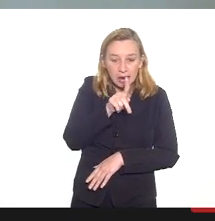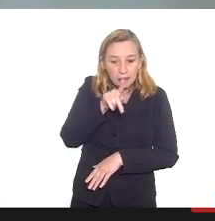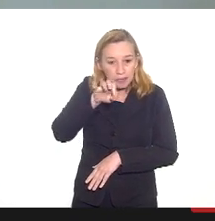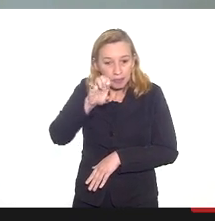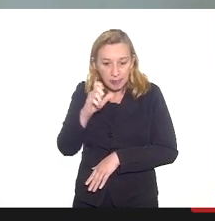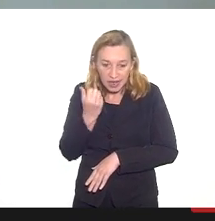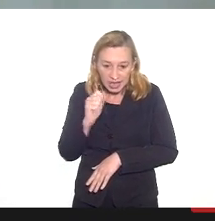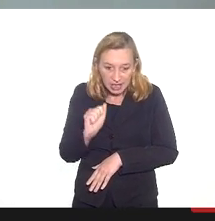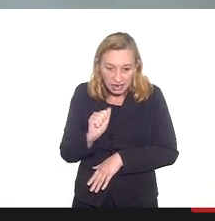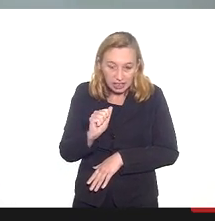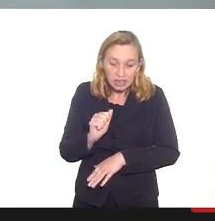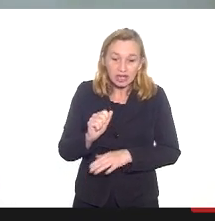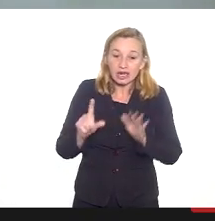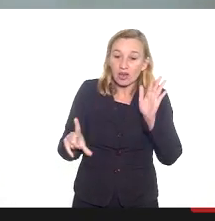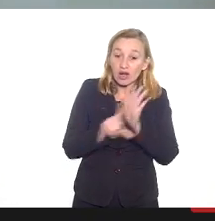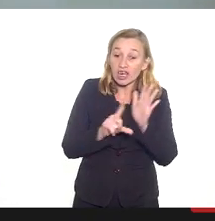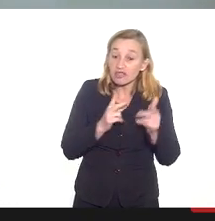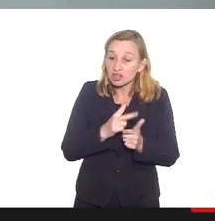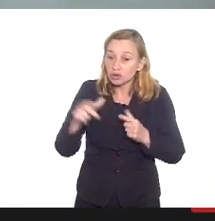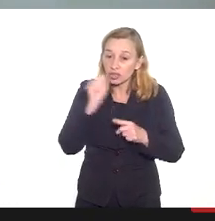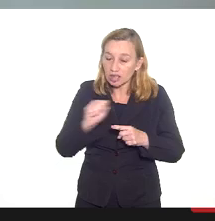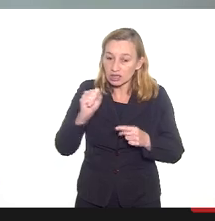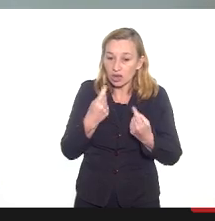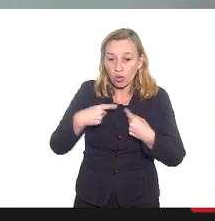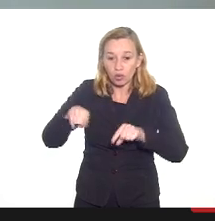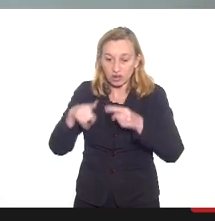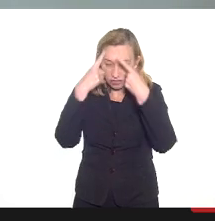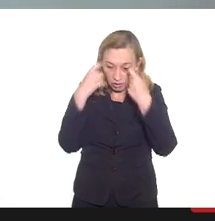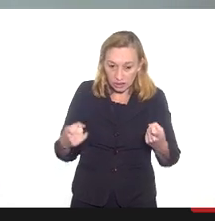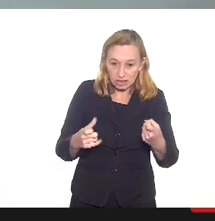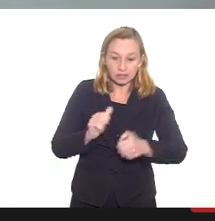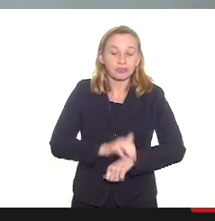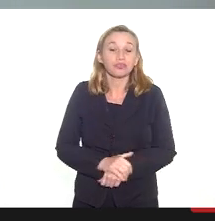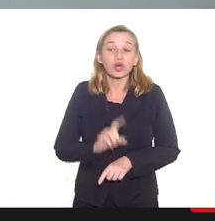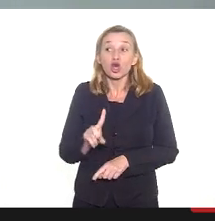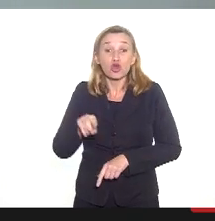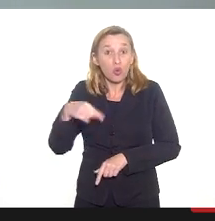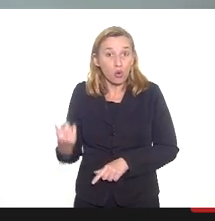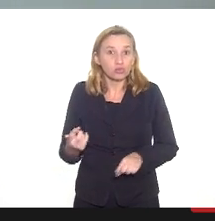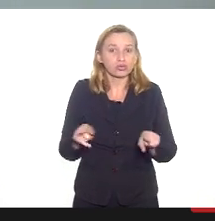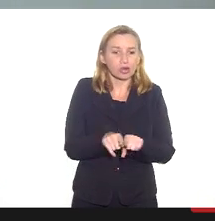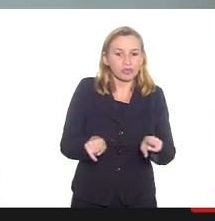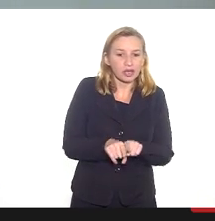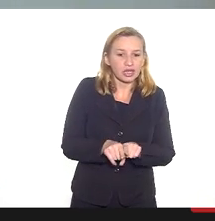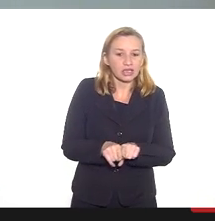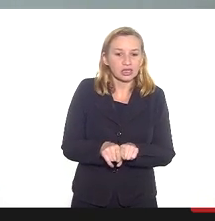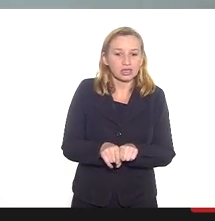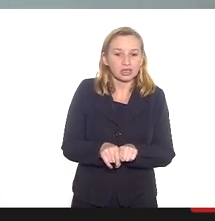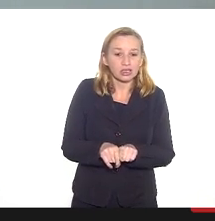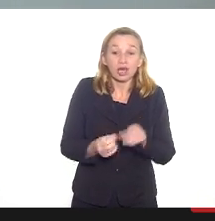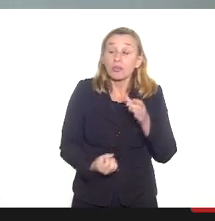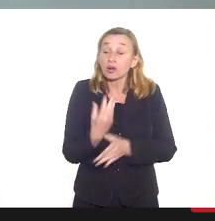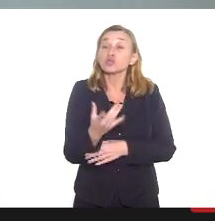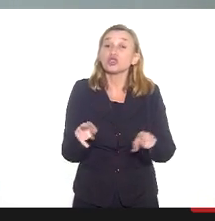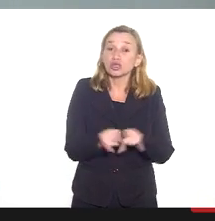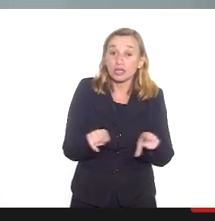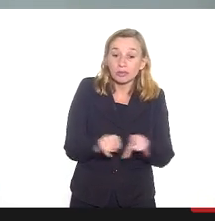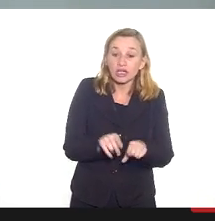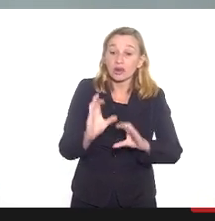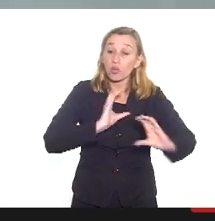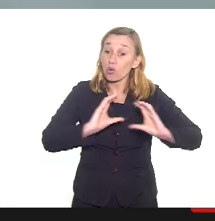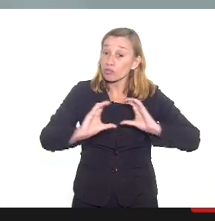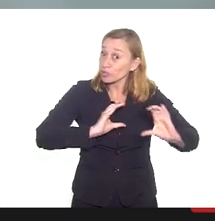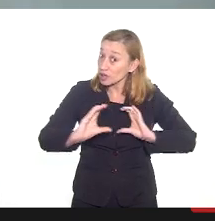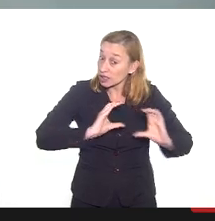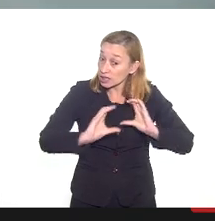bem vitoriosa no sentido de enfrentar a violência. E, por outro lado, quer dizer, produzir também uma